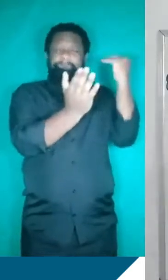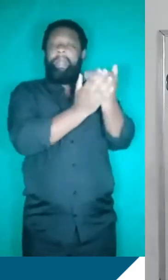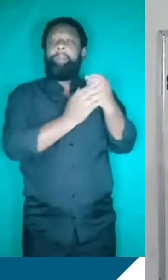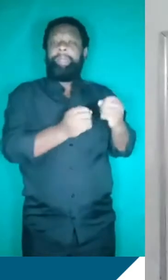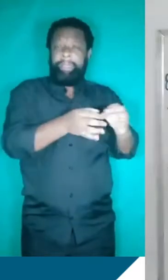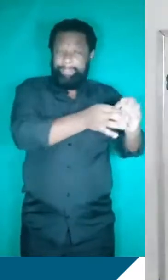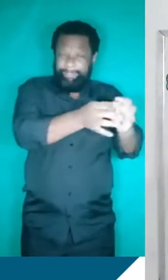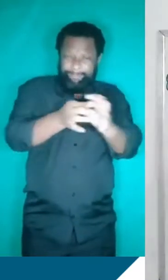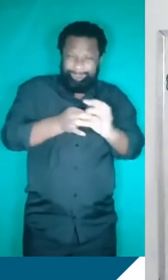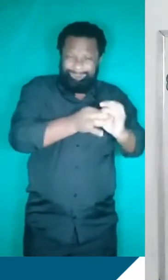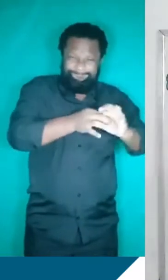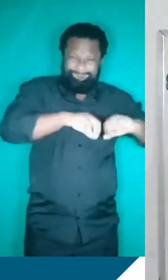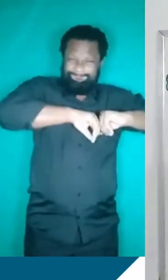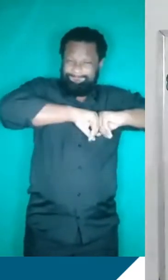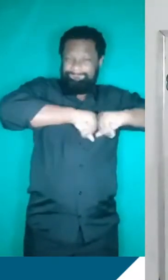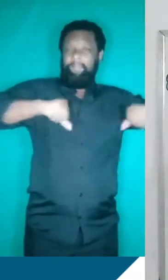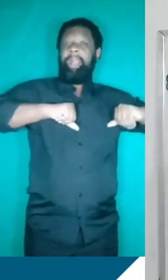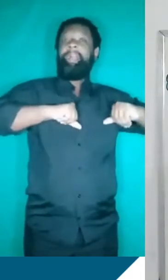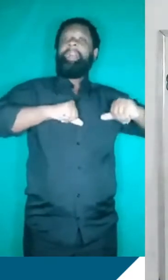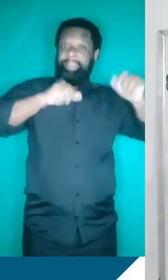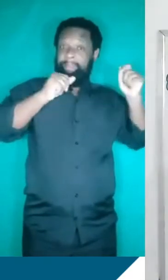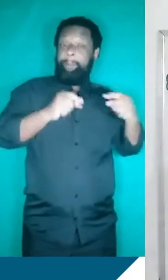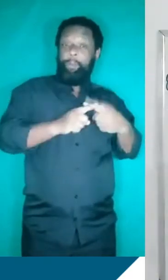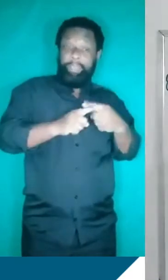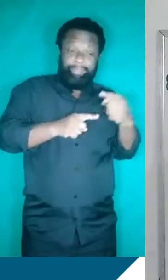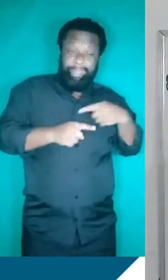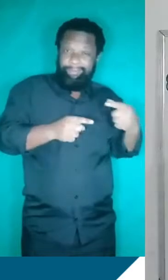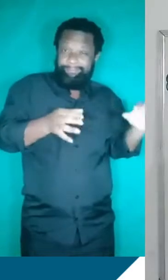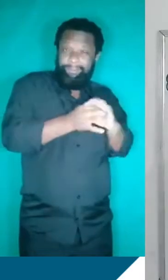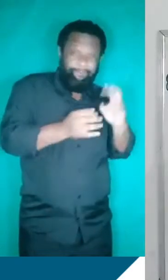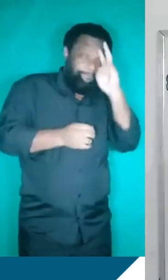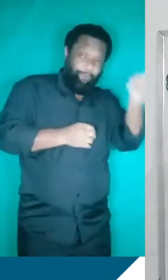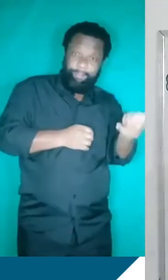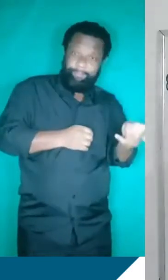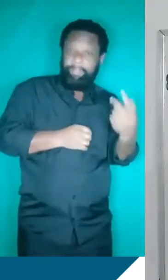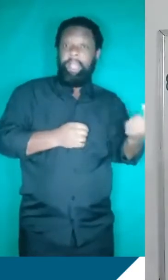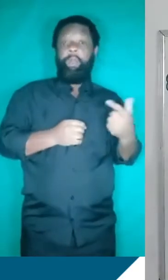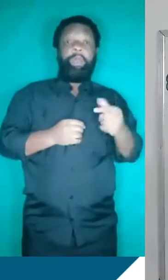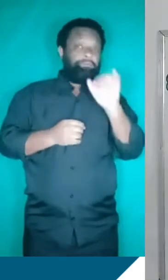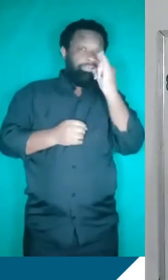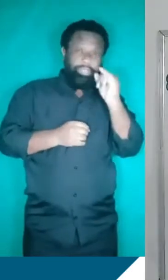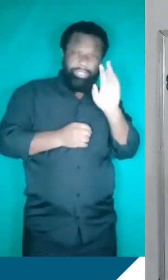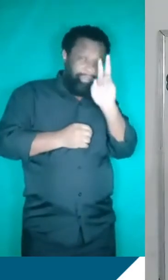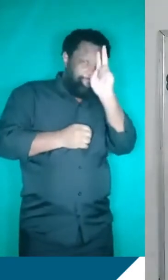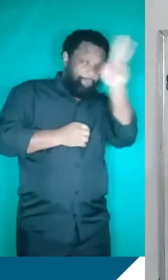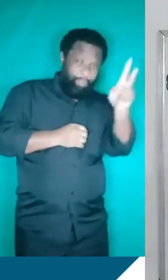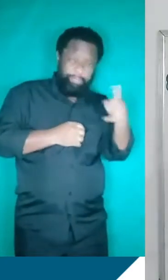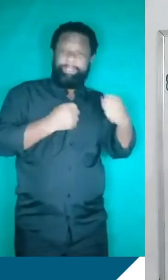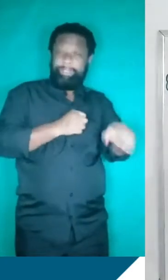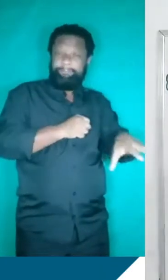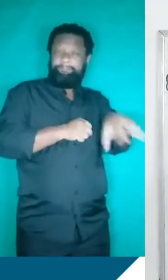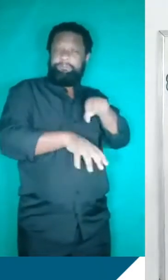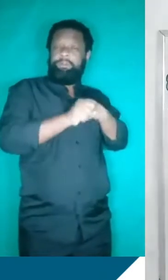para separar essas moléculas, para romper com essa interação que se estabelece entre elas. Então, maior é a quantidade de energia que precisa